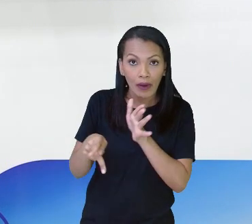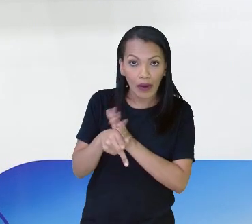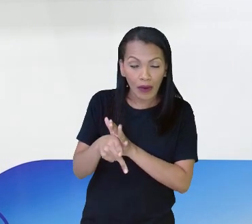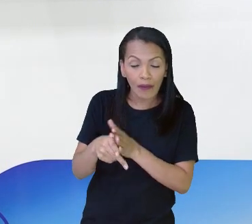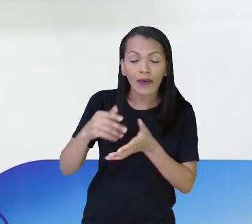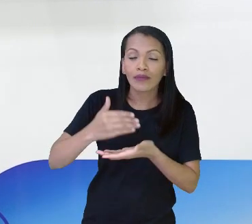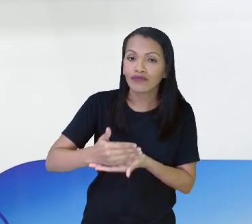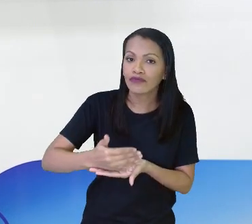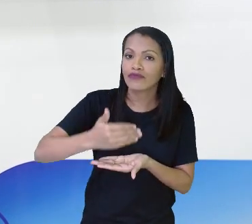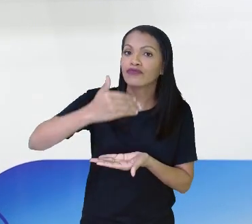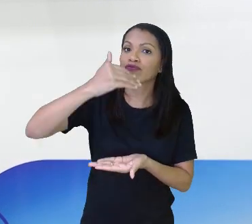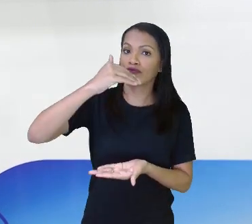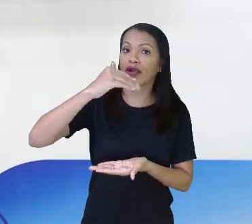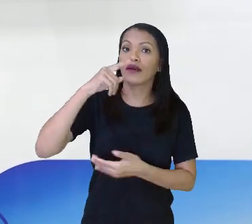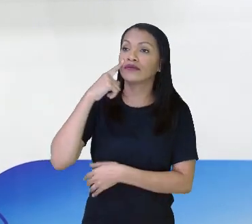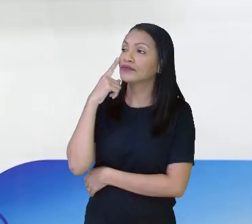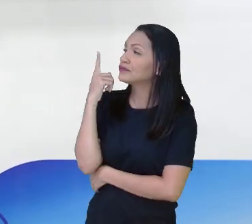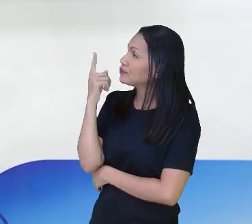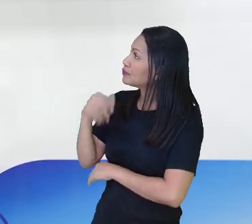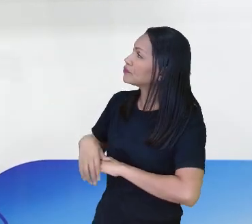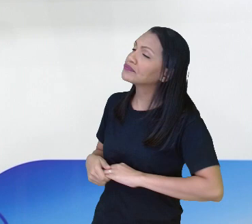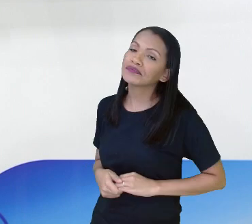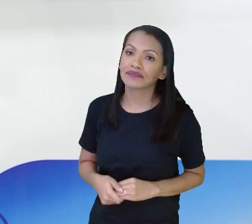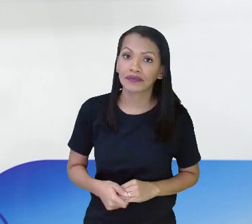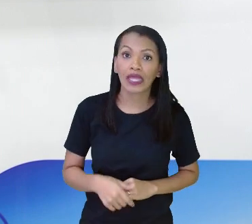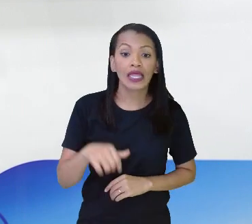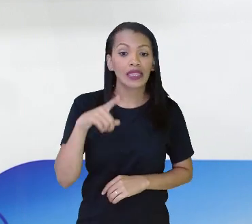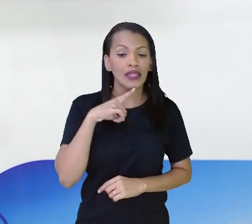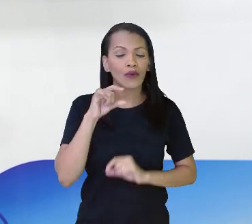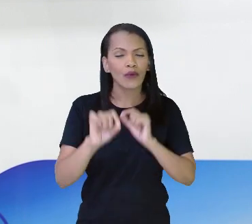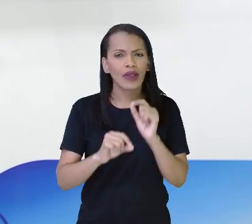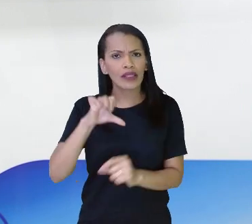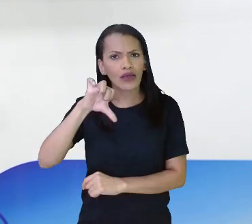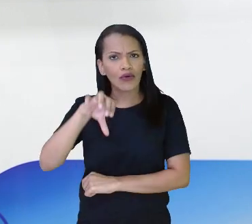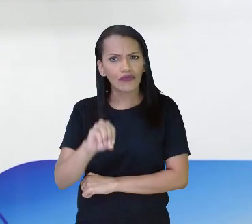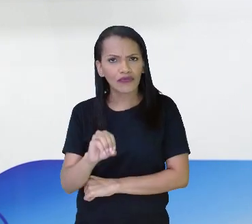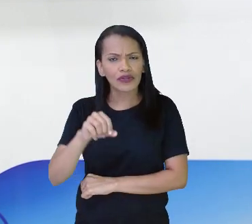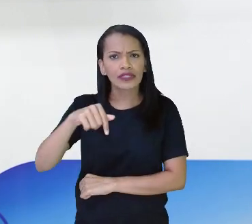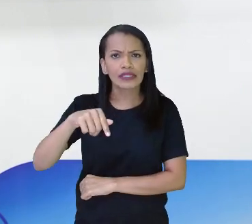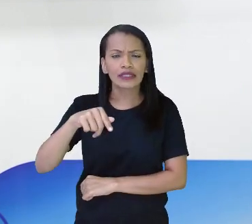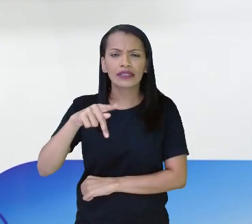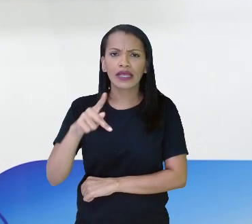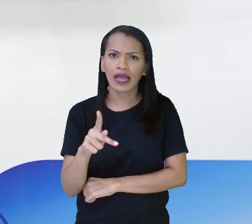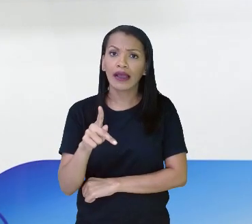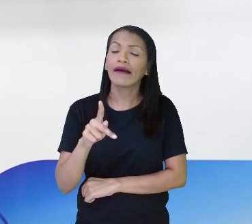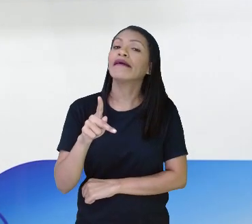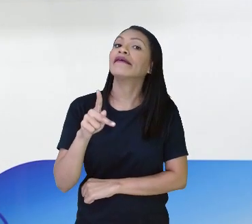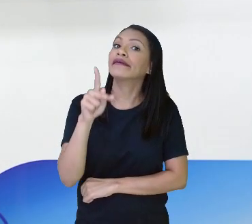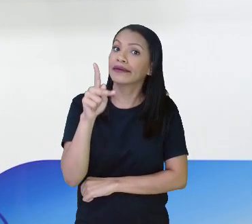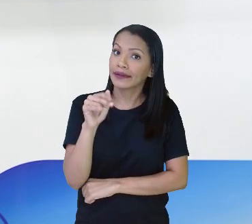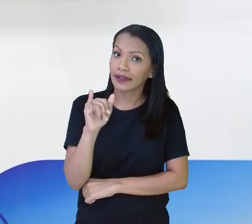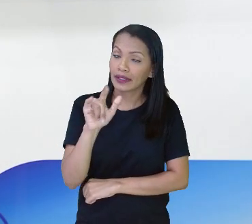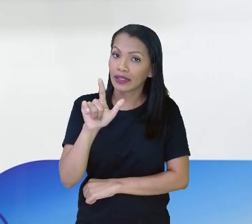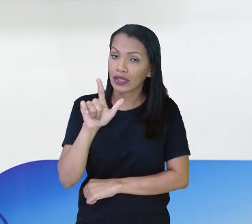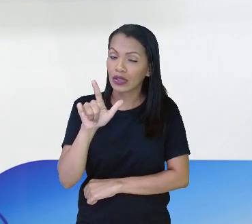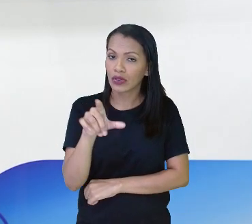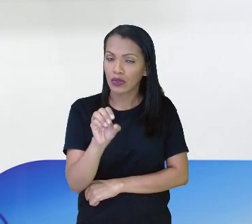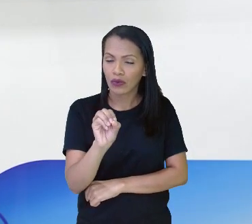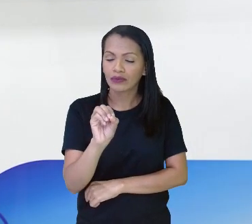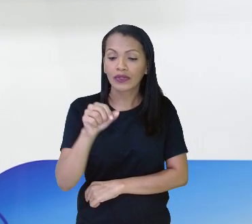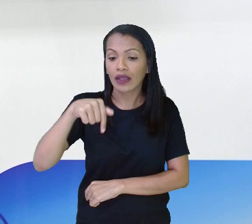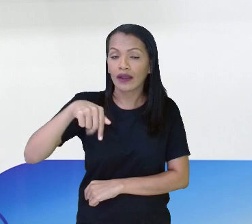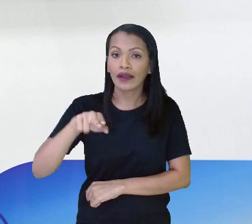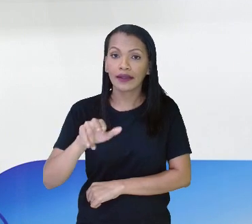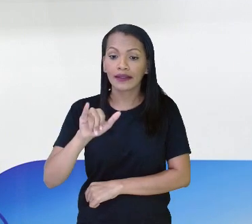O acervo possui cerca de 90 quilos de lixo retirados das praias e do mar, que vão desde